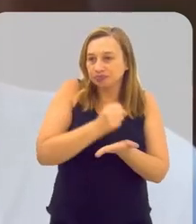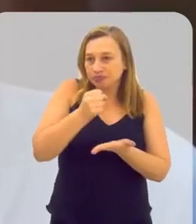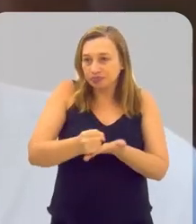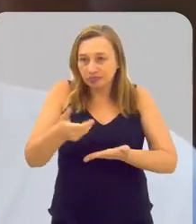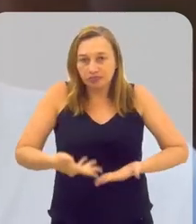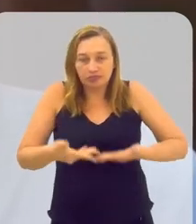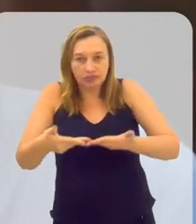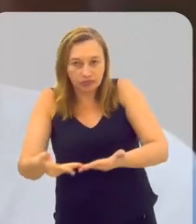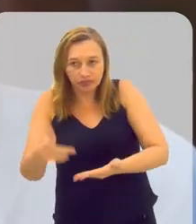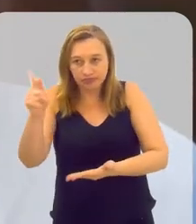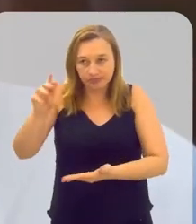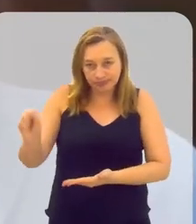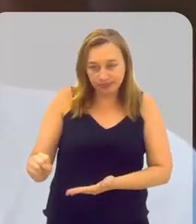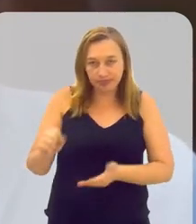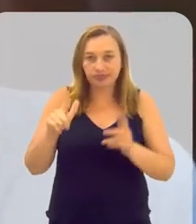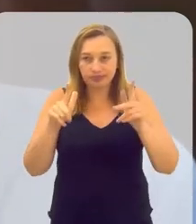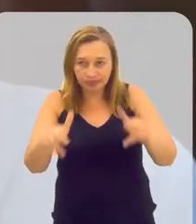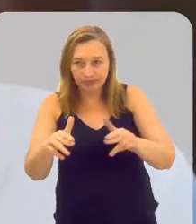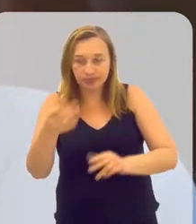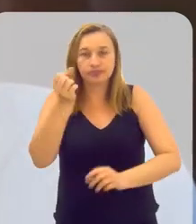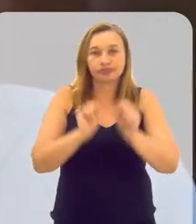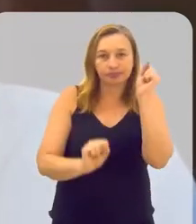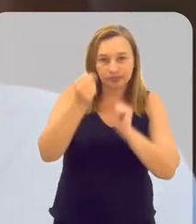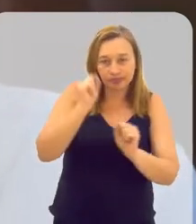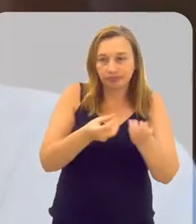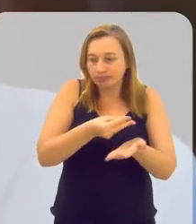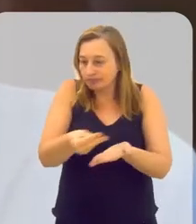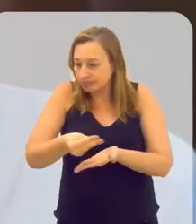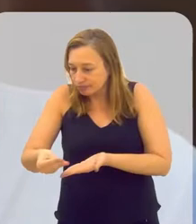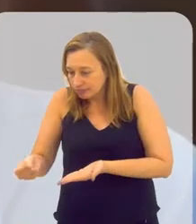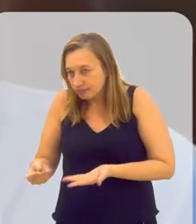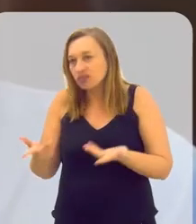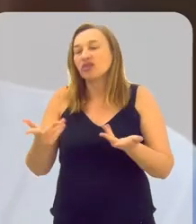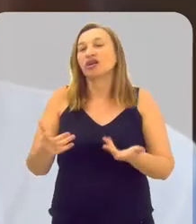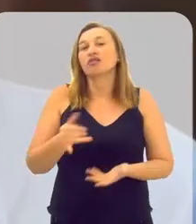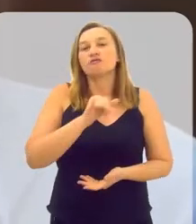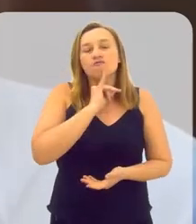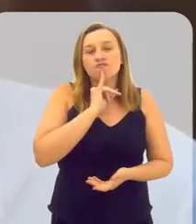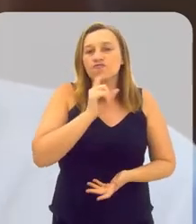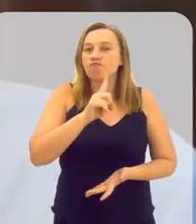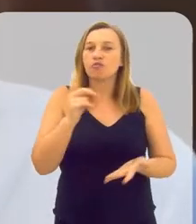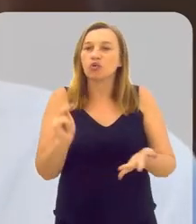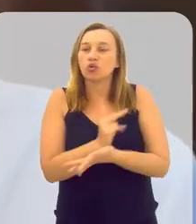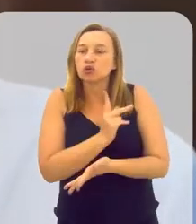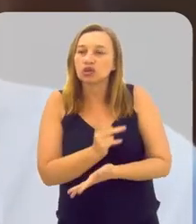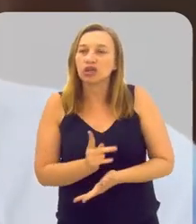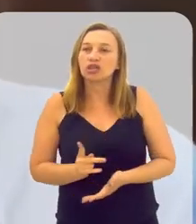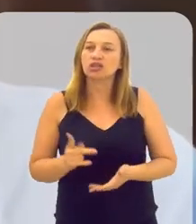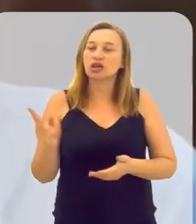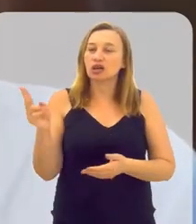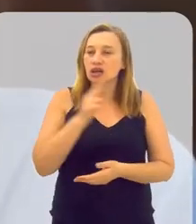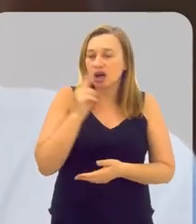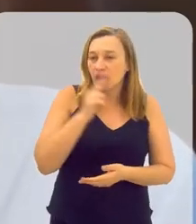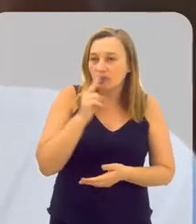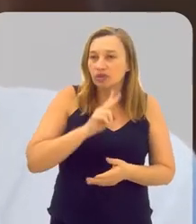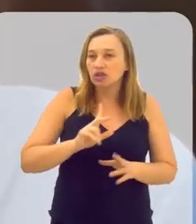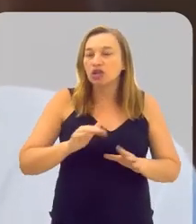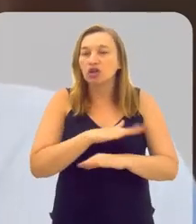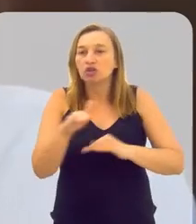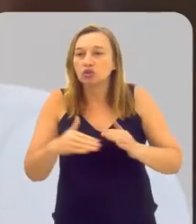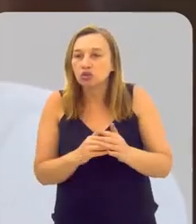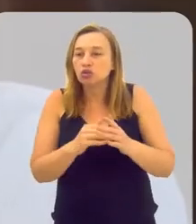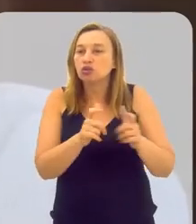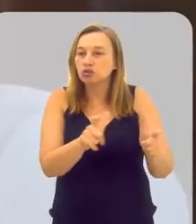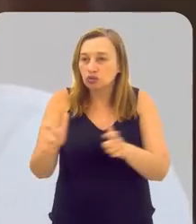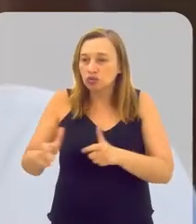de fornecimento de gás natural na mesma distribuidora de gás. Mas, infelizmente, isso não acontece na mesma velocidade em